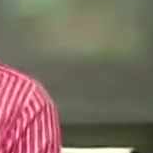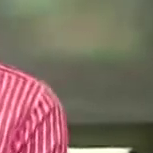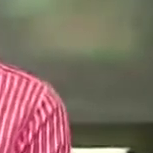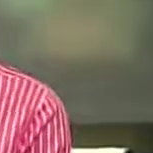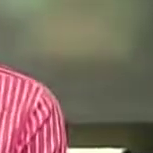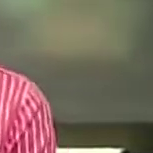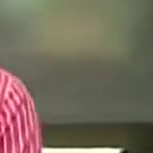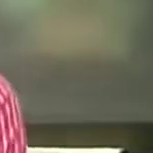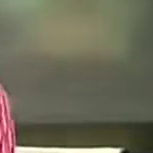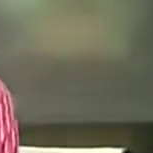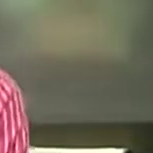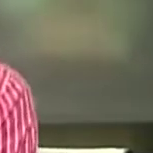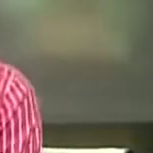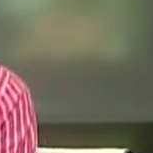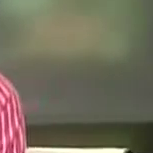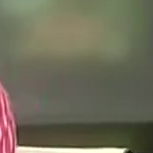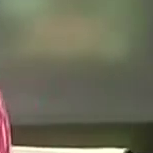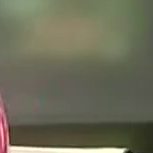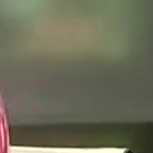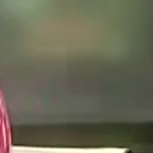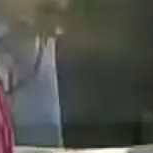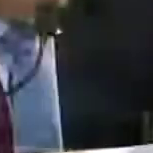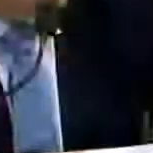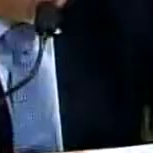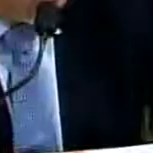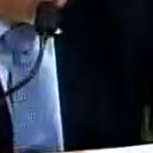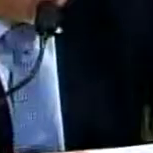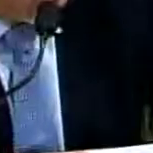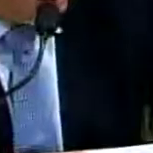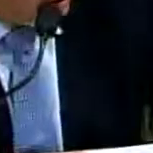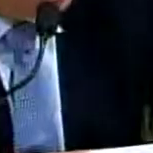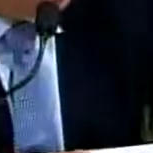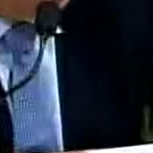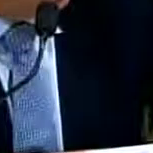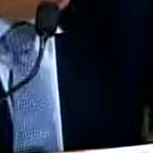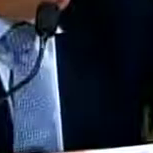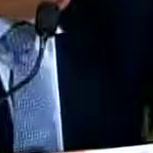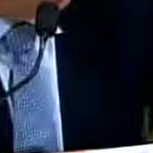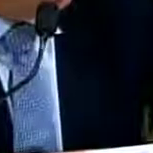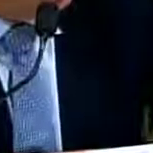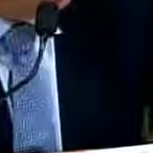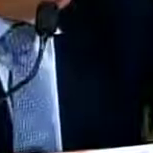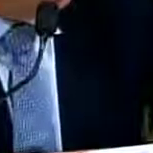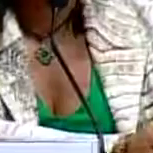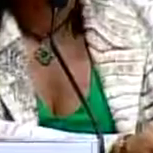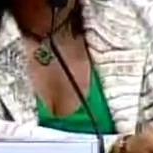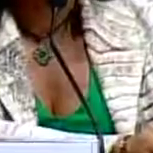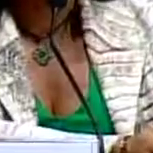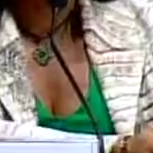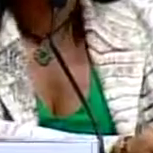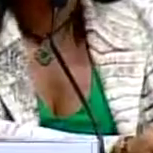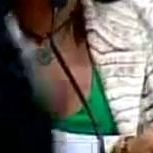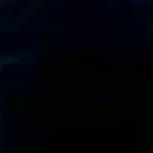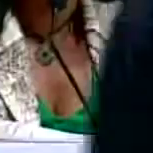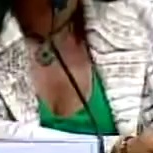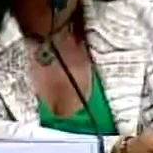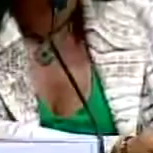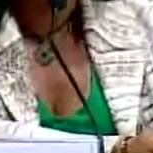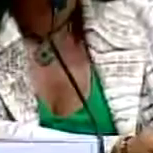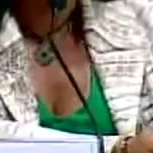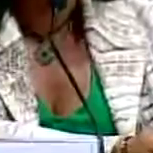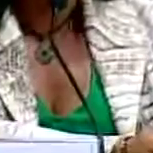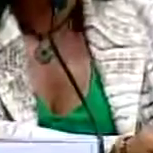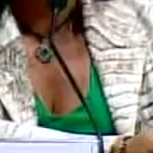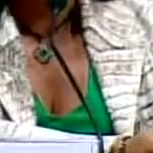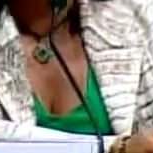E a partir de agora, você acompanha ao vivo o depoimento da ex-contadora do doleiro Alberto Youssef,